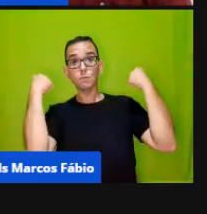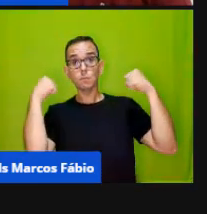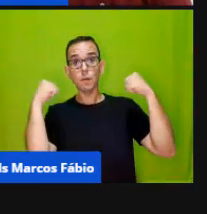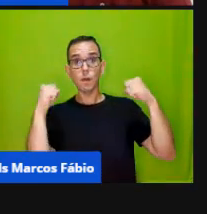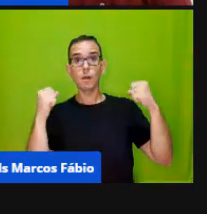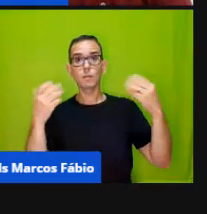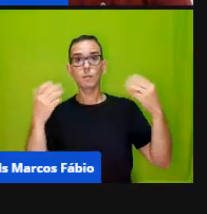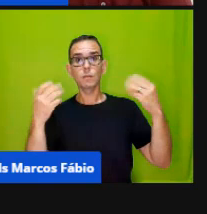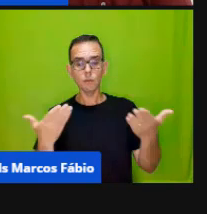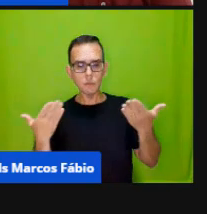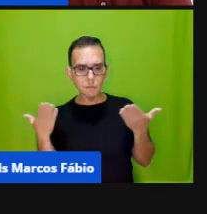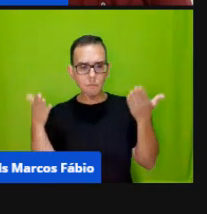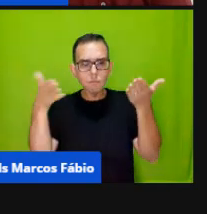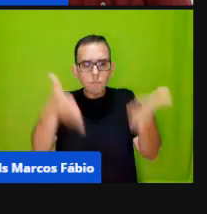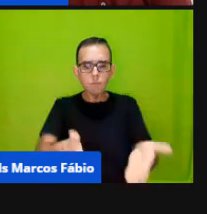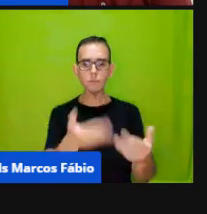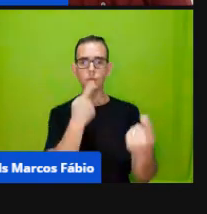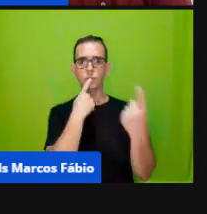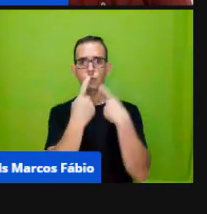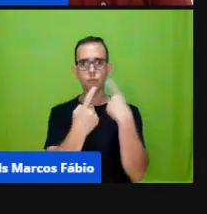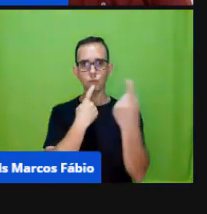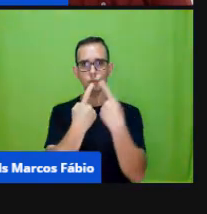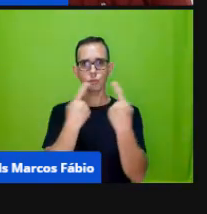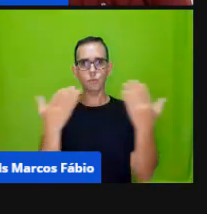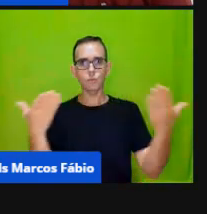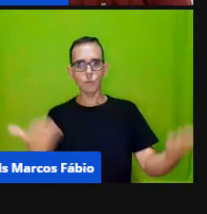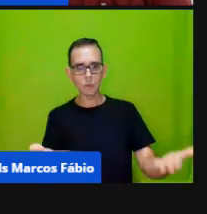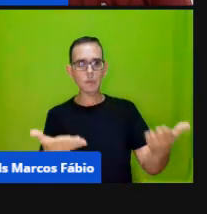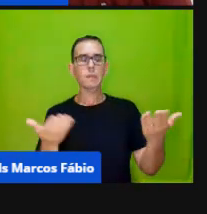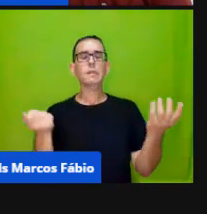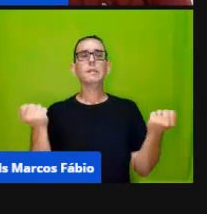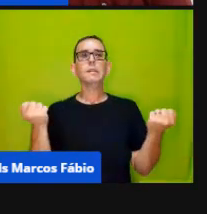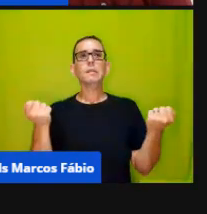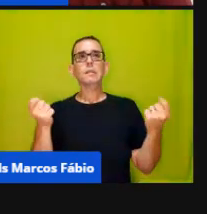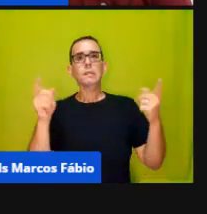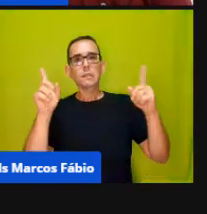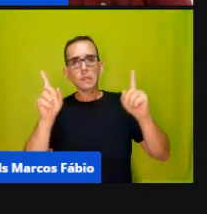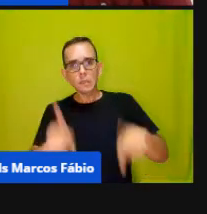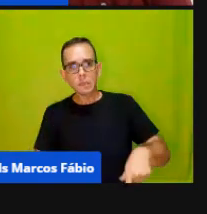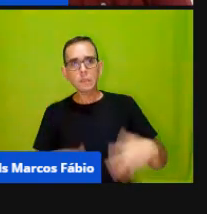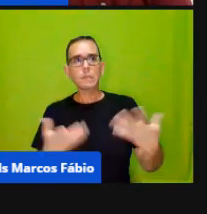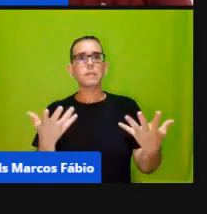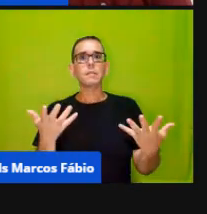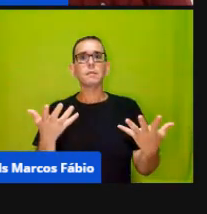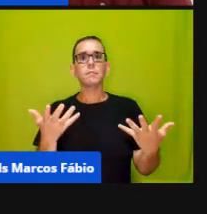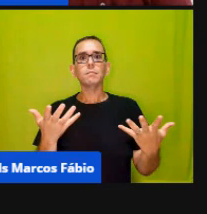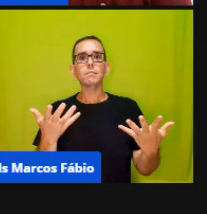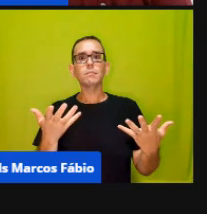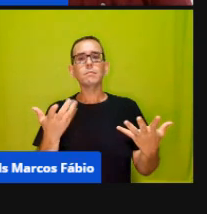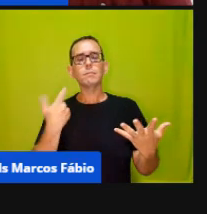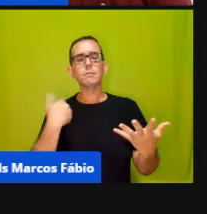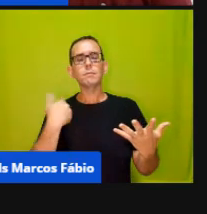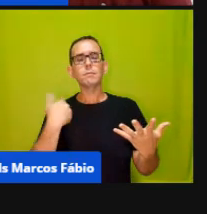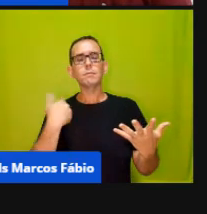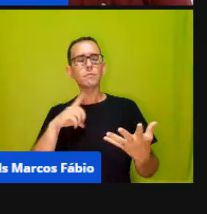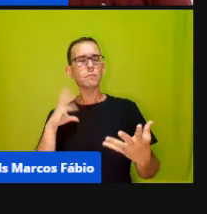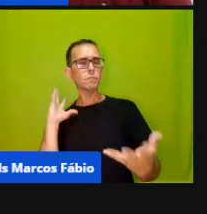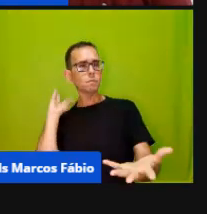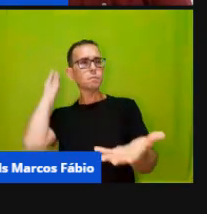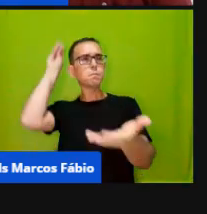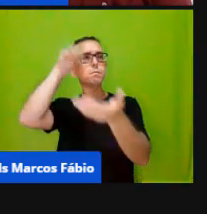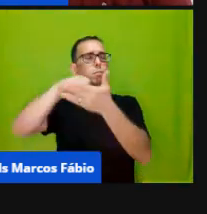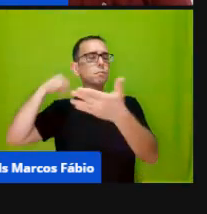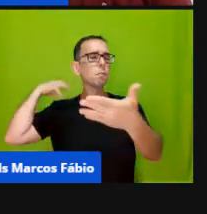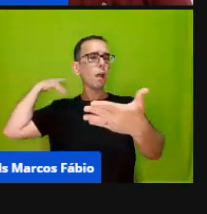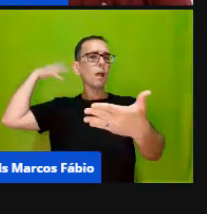vai trazer essa discussão aqui, né? O esporte é uma coisa que eu trago lá desde a infância,